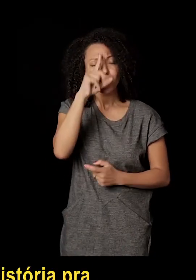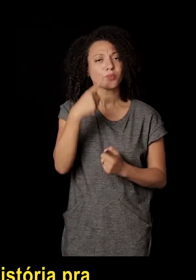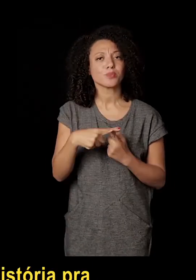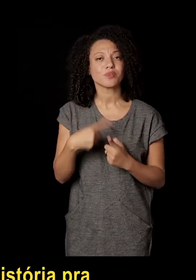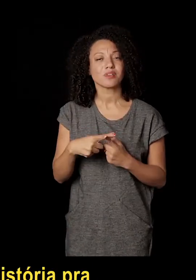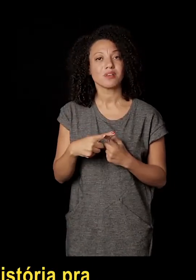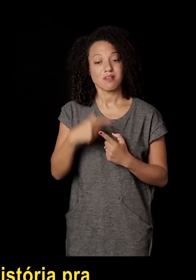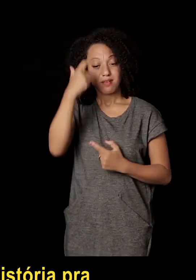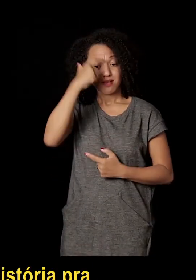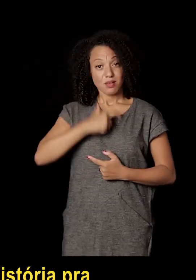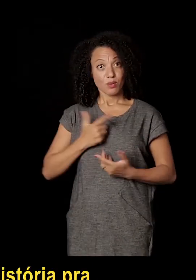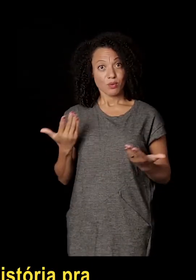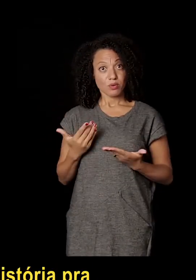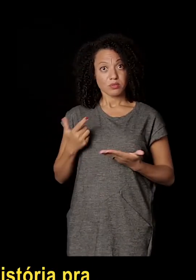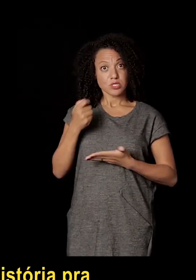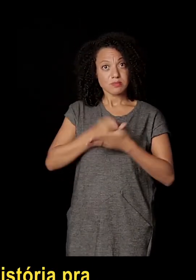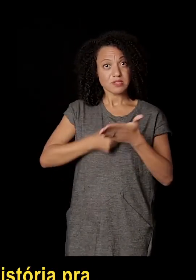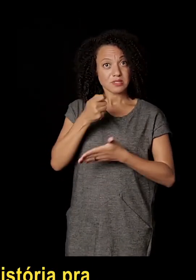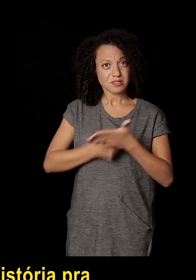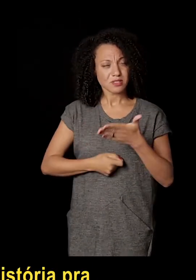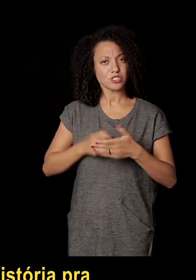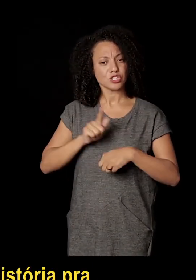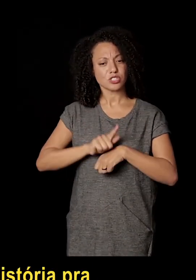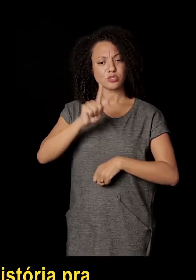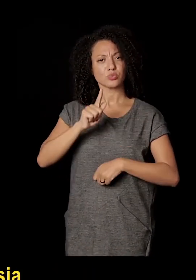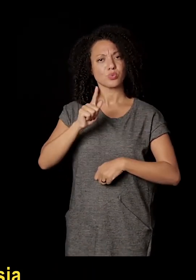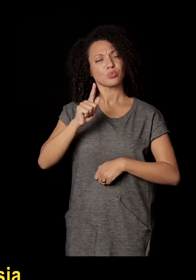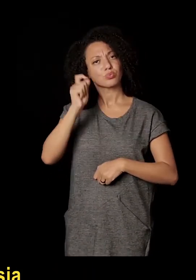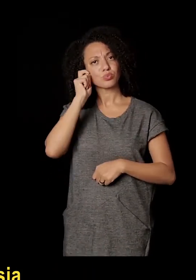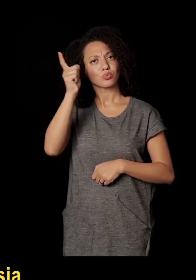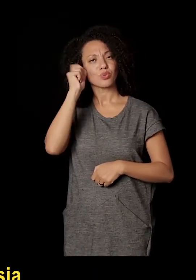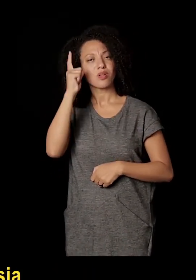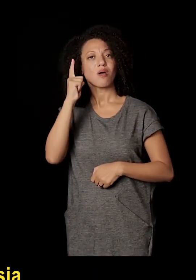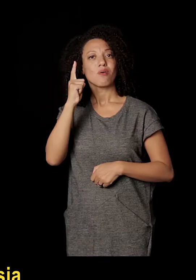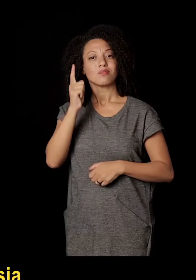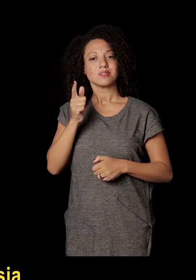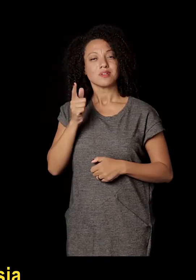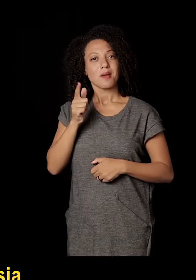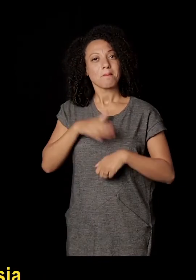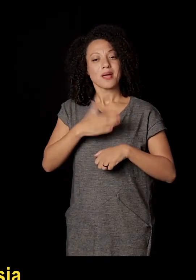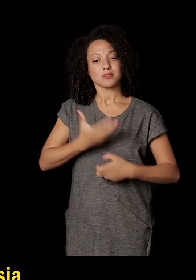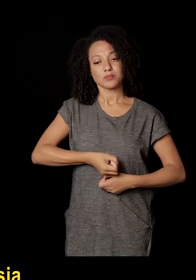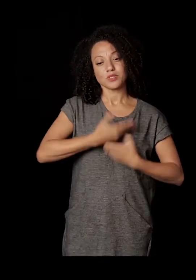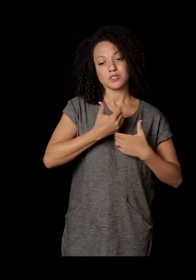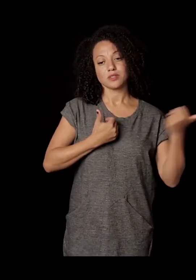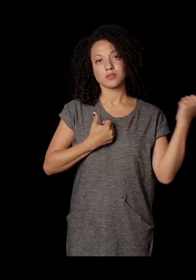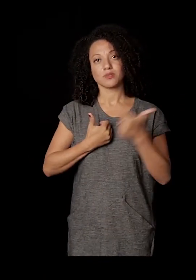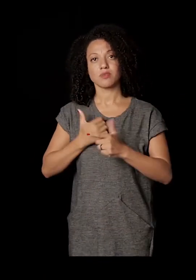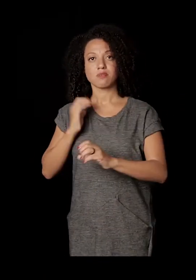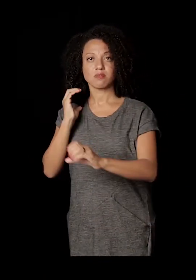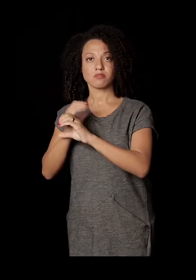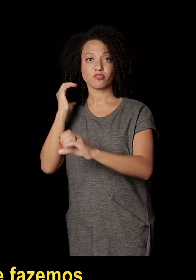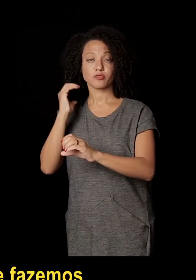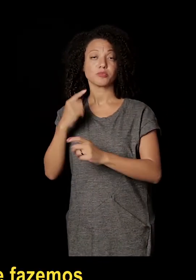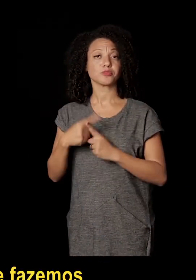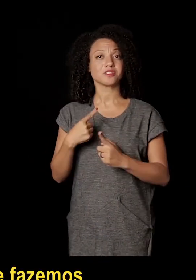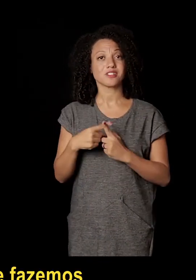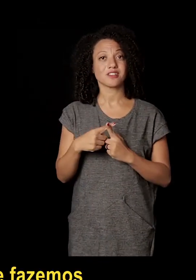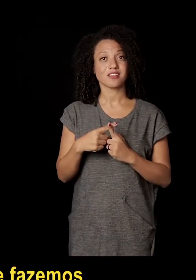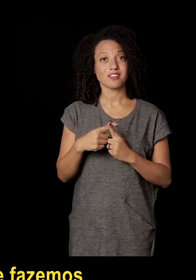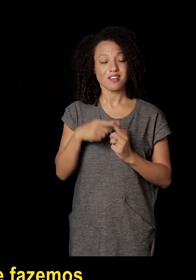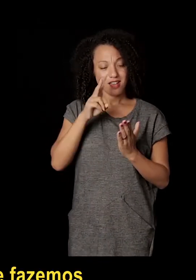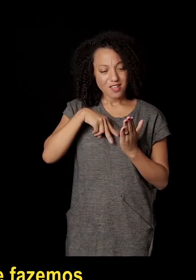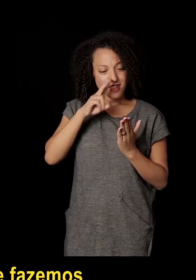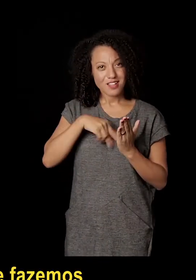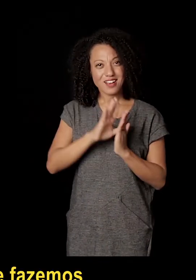que a formação de um gestor cultural se dá muito mais na poesia do que na engenharia, né? Do que a leitura